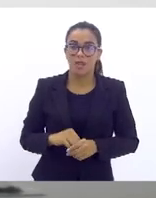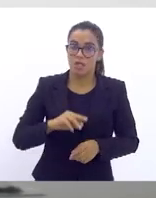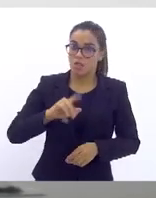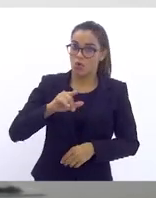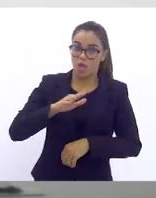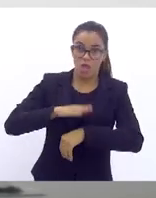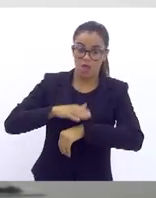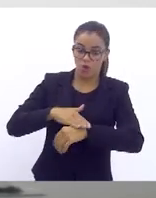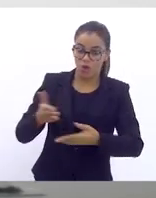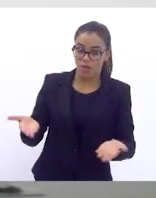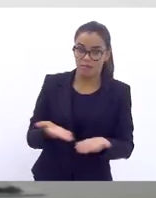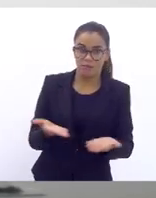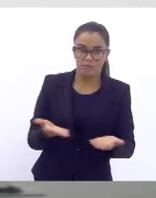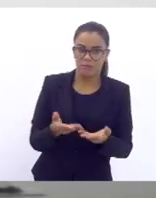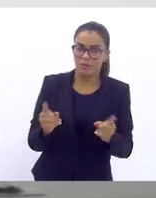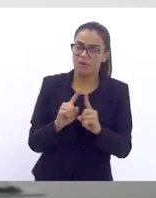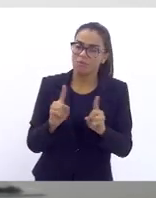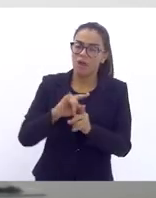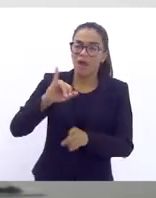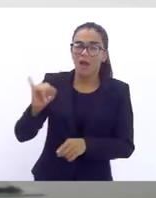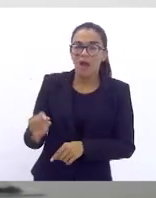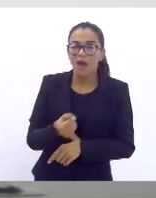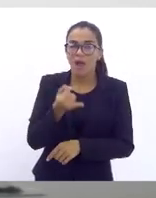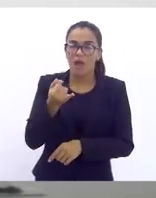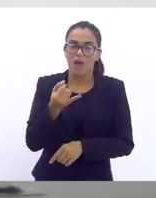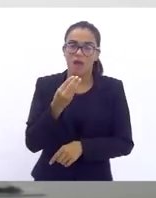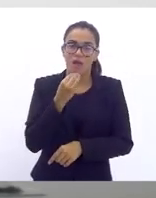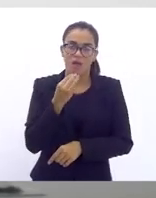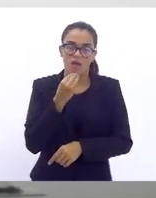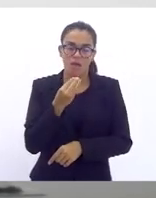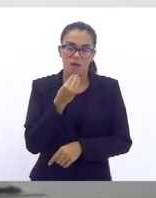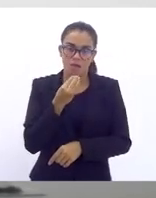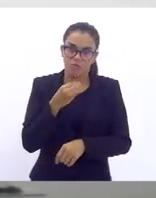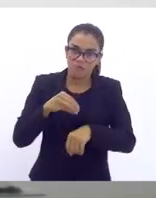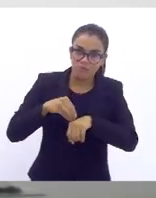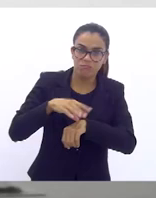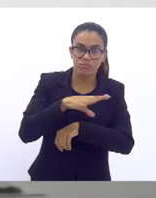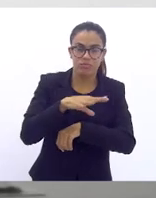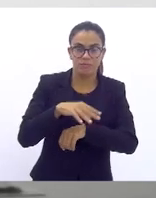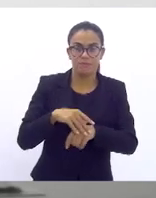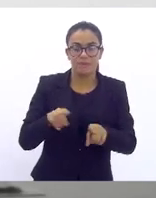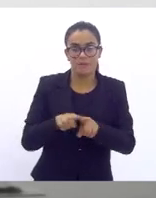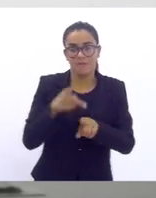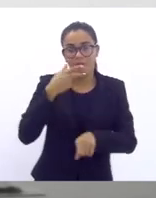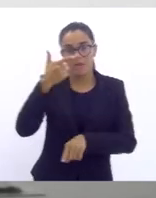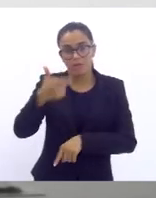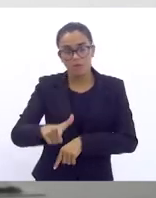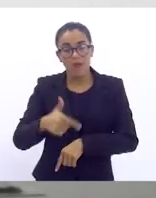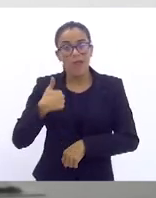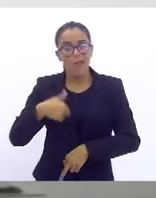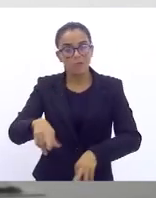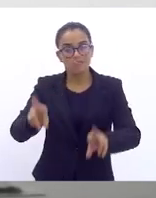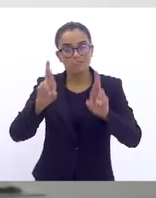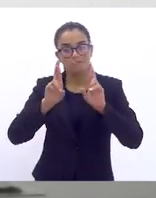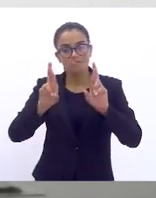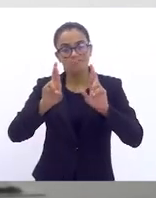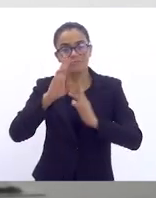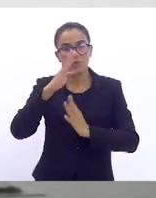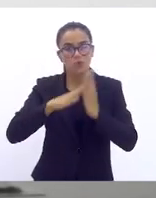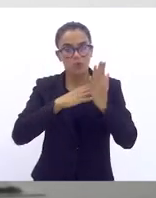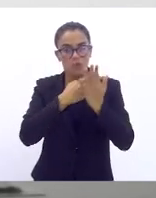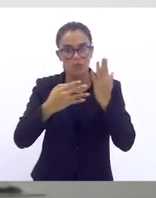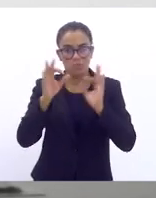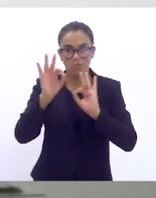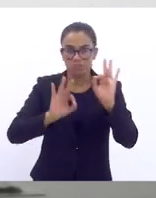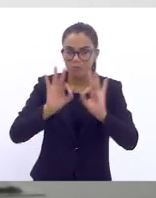é nesse nesta pauta evidentemente mas eu queria aproveitar o encejo e o momento da discussão e dizer mais uma vez eu sou entusiasta do do planejamento acho